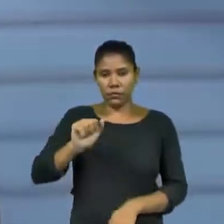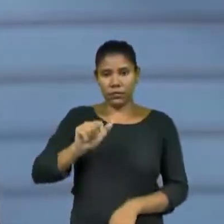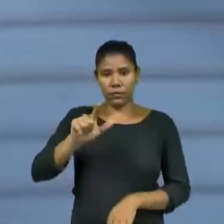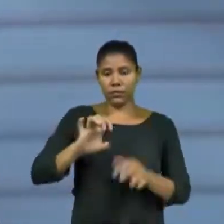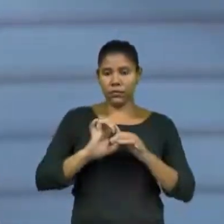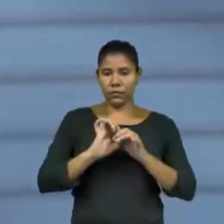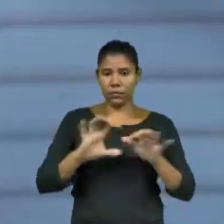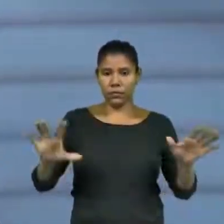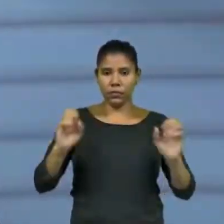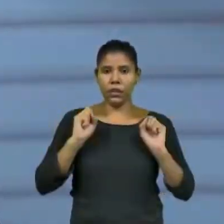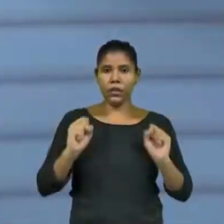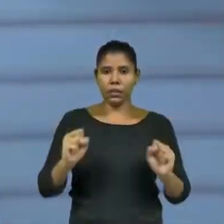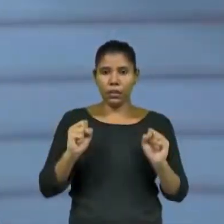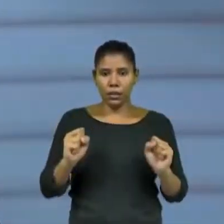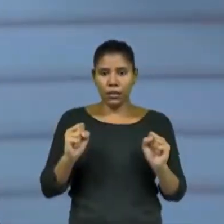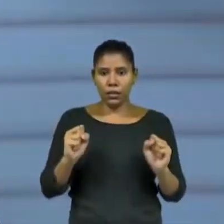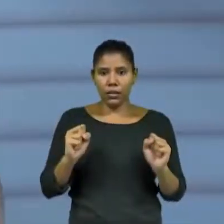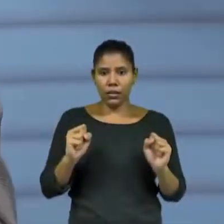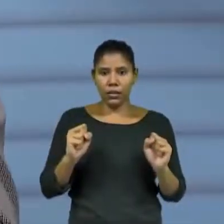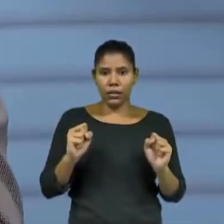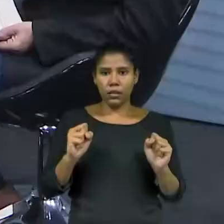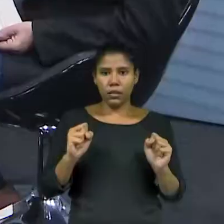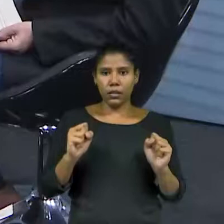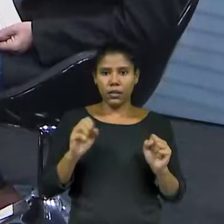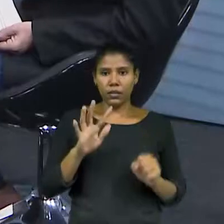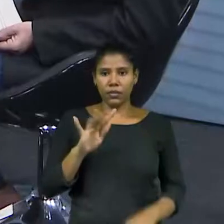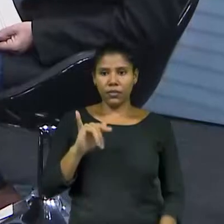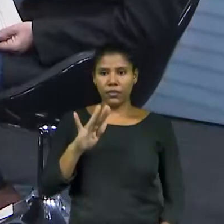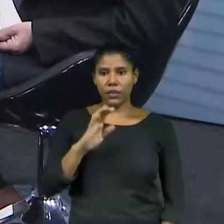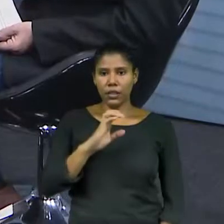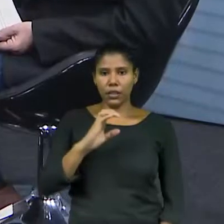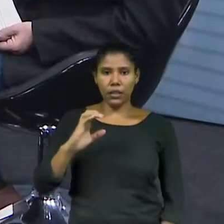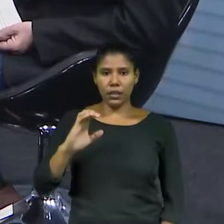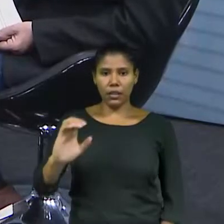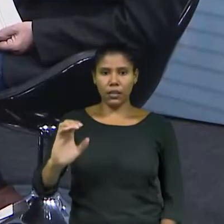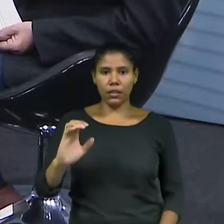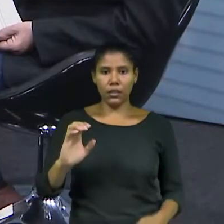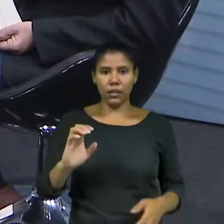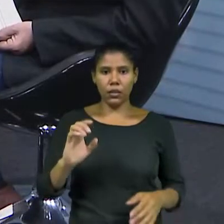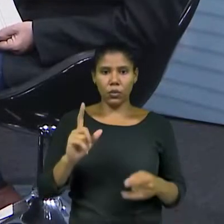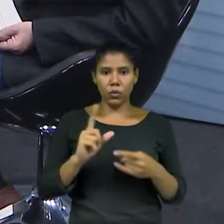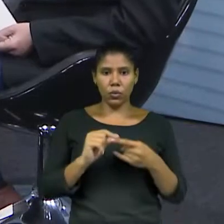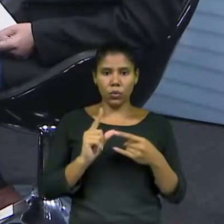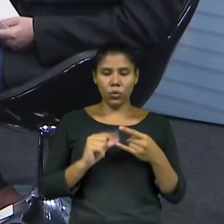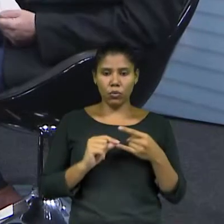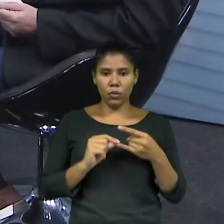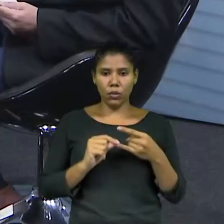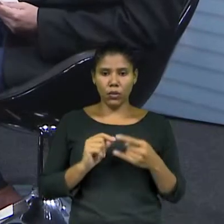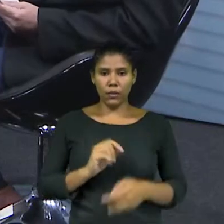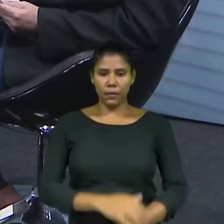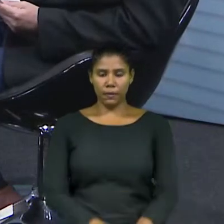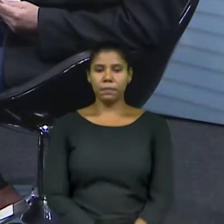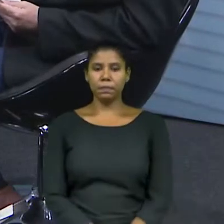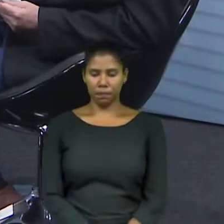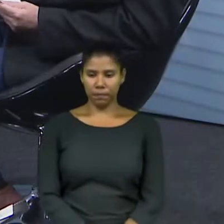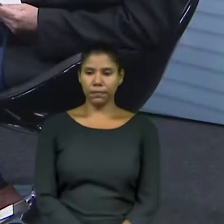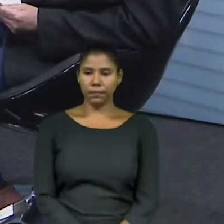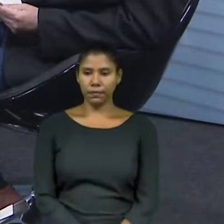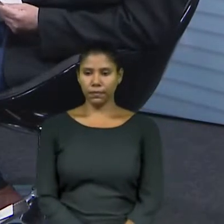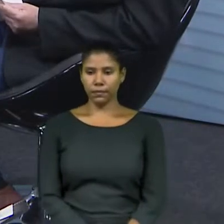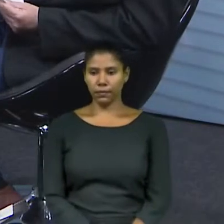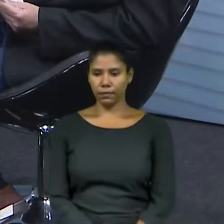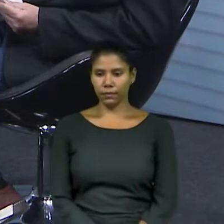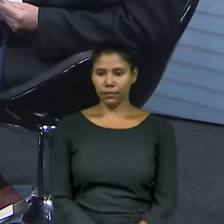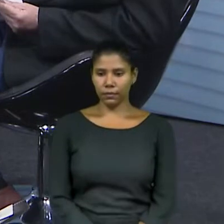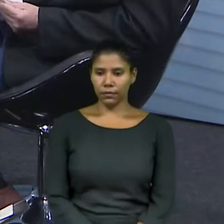a gente pode botar para. Canal da FIEC no YouTube, só procurar. Não, deixa. Você quer, passa aí, pode passar o. Pode botar até